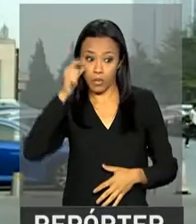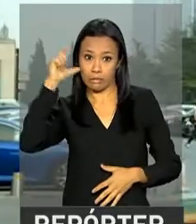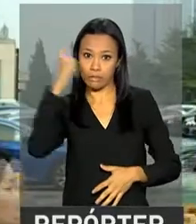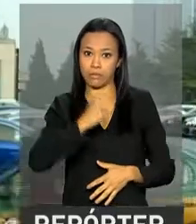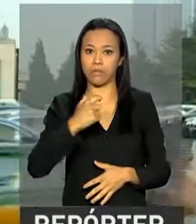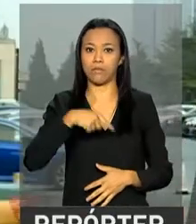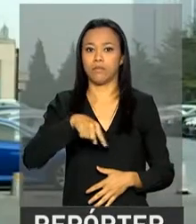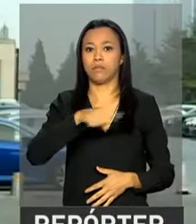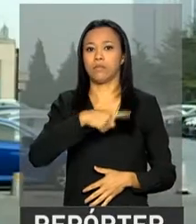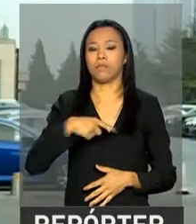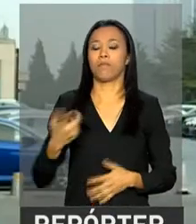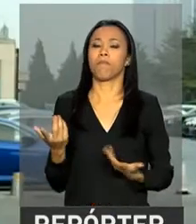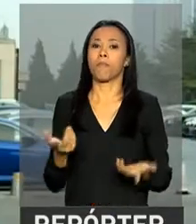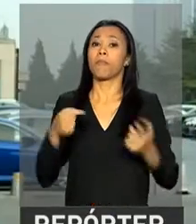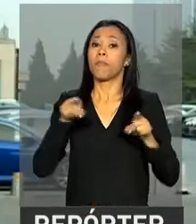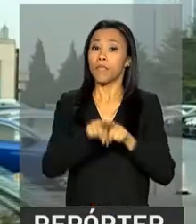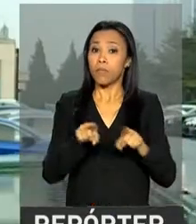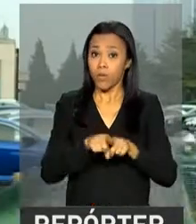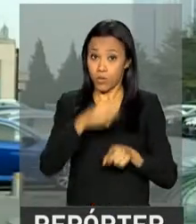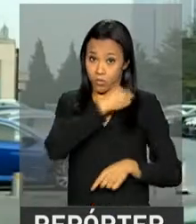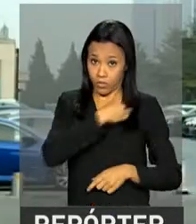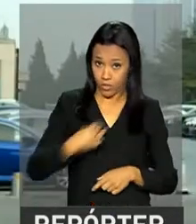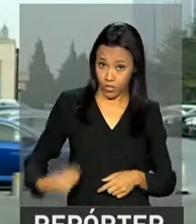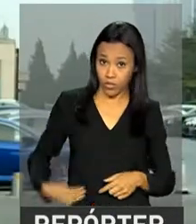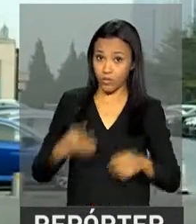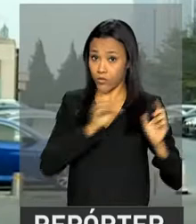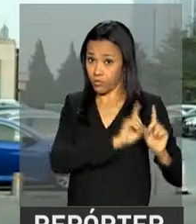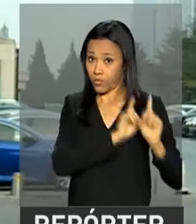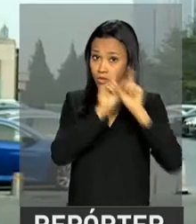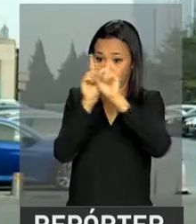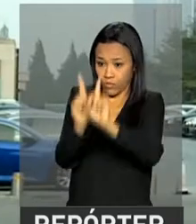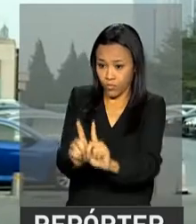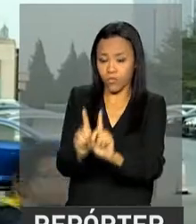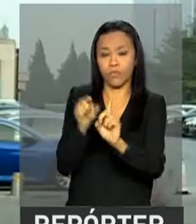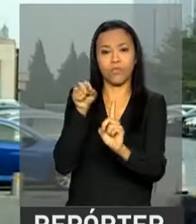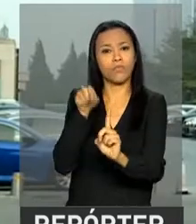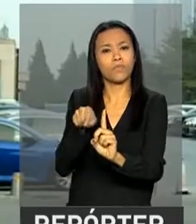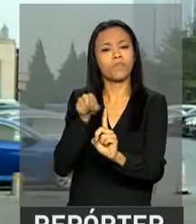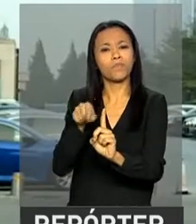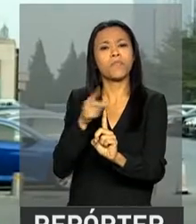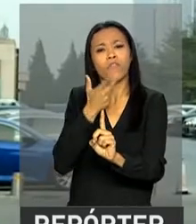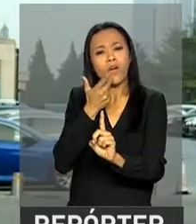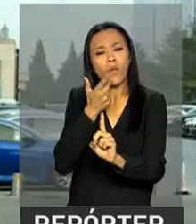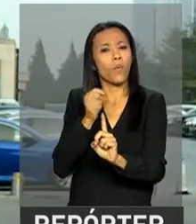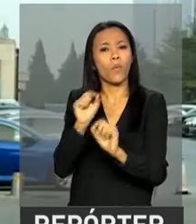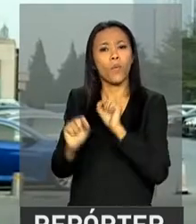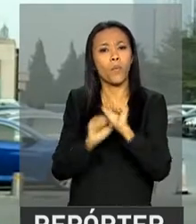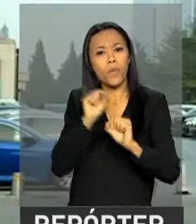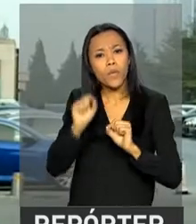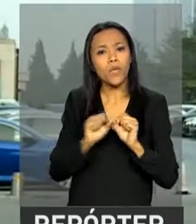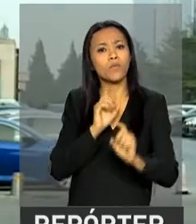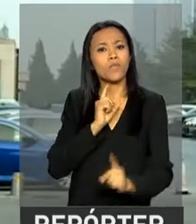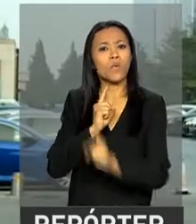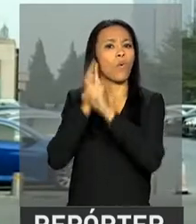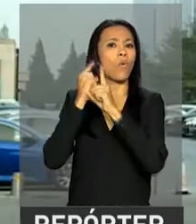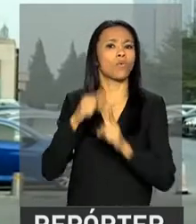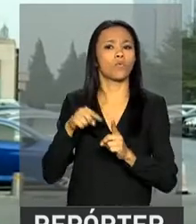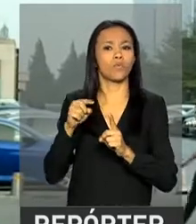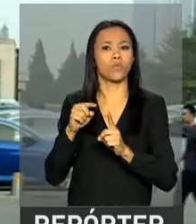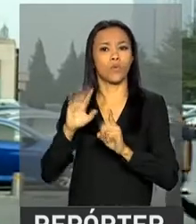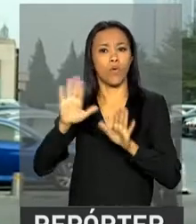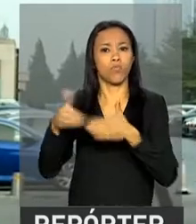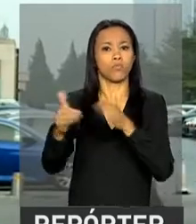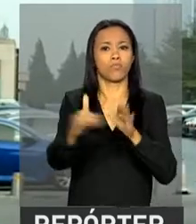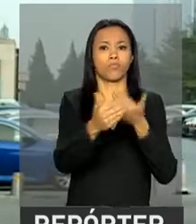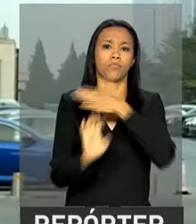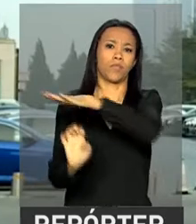da Indústria, Comércio Exterior e Serviços, que acompanha o presidente na viagem, também falou sobre os encontros com empresários